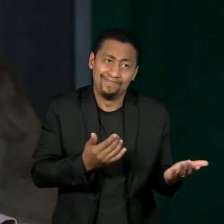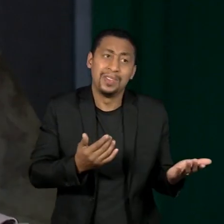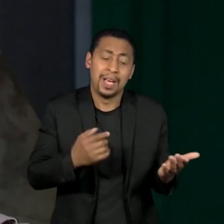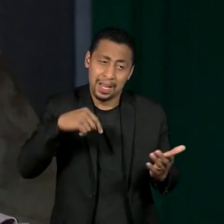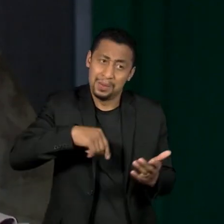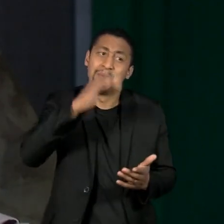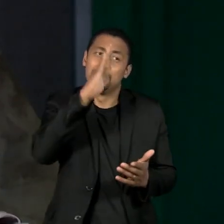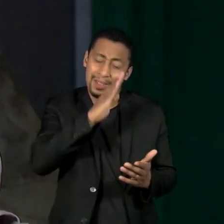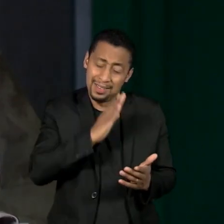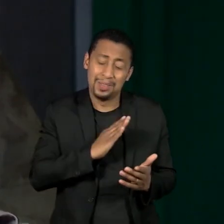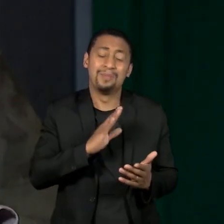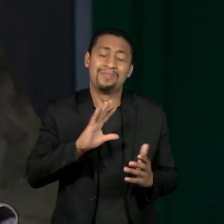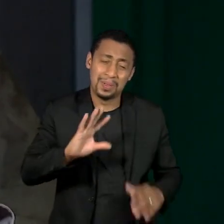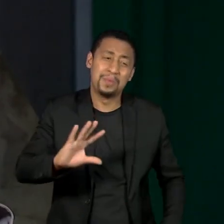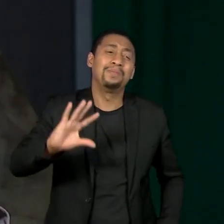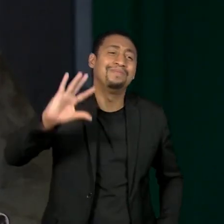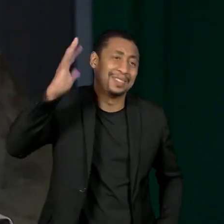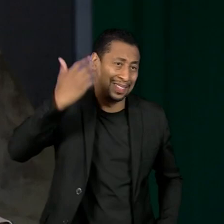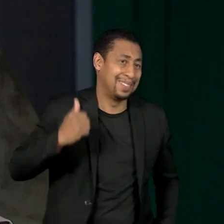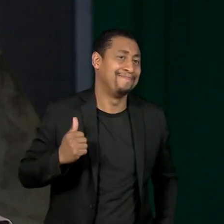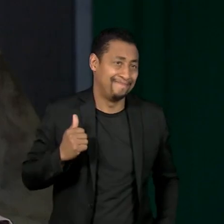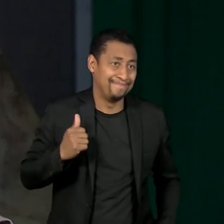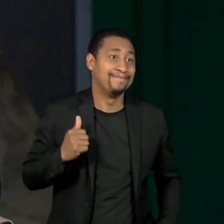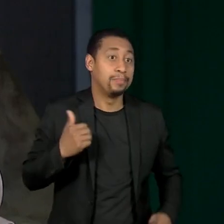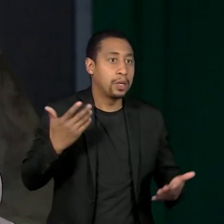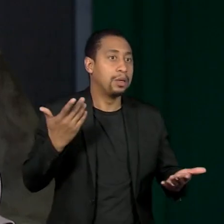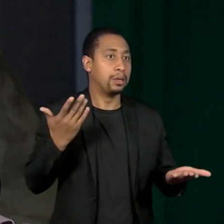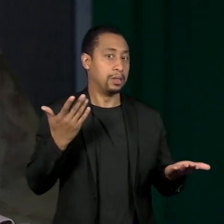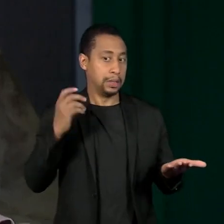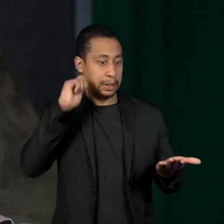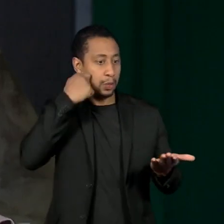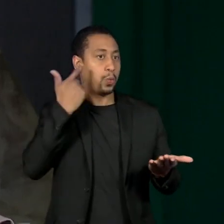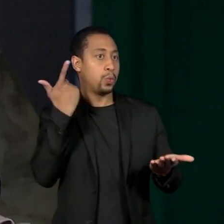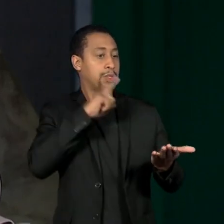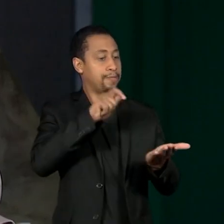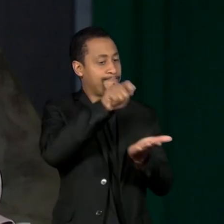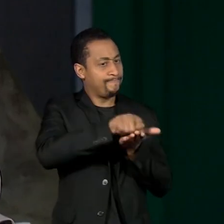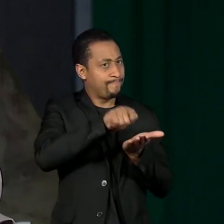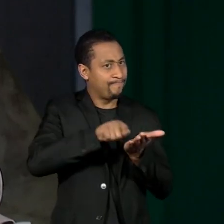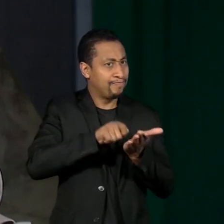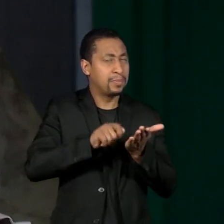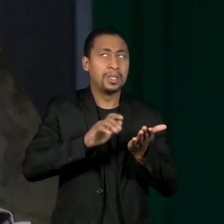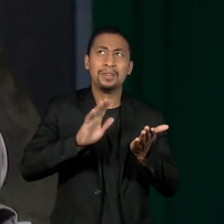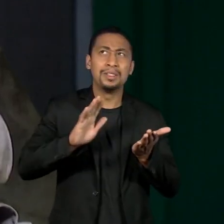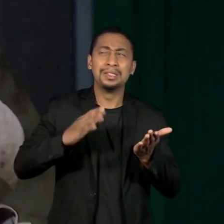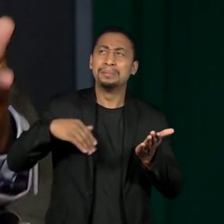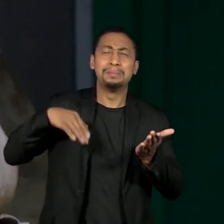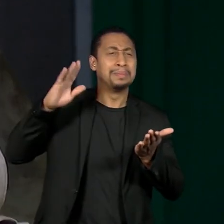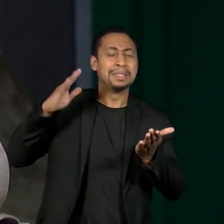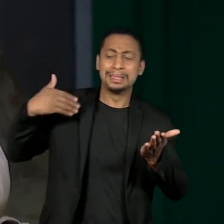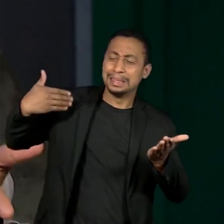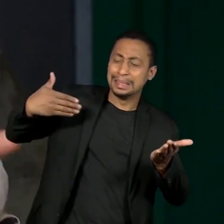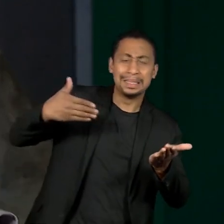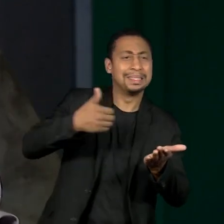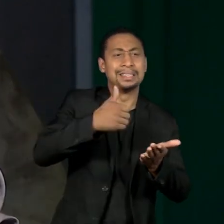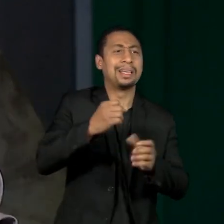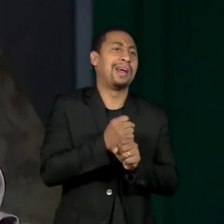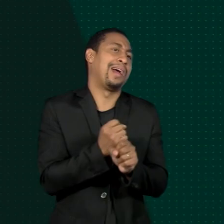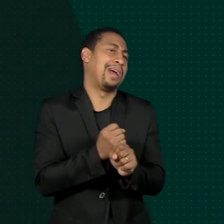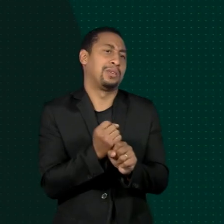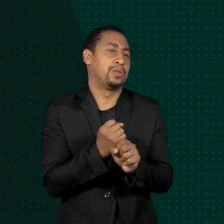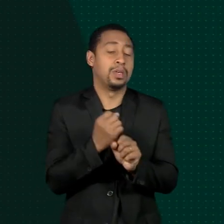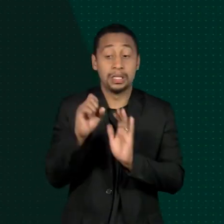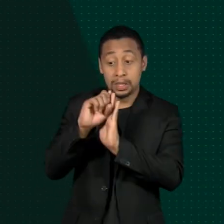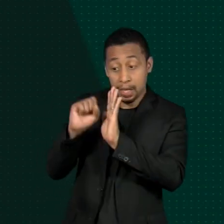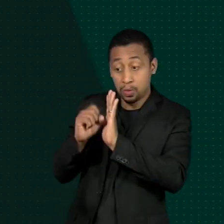nosso país, né? O negro está dentro dessa literatura desde o século XIX. E temos nomes de destaques, como,